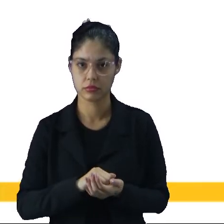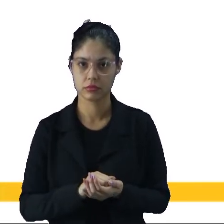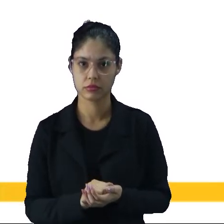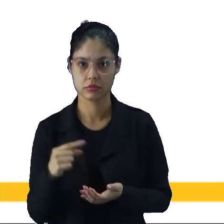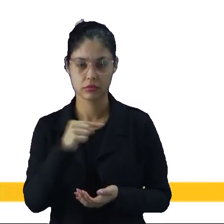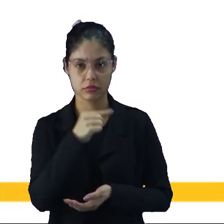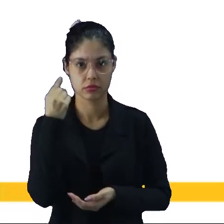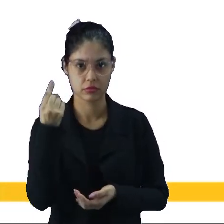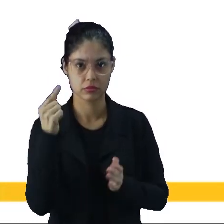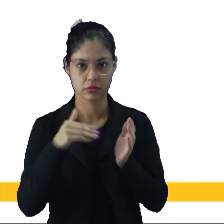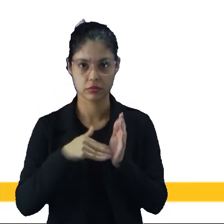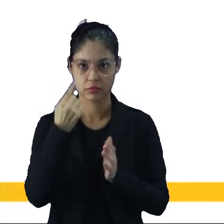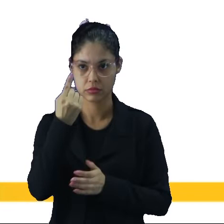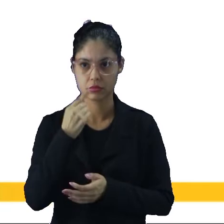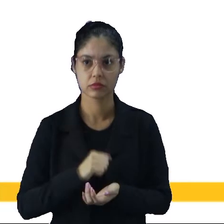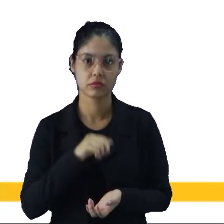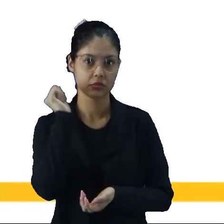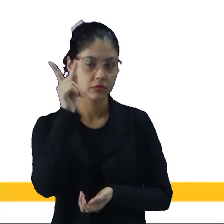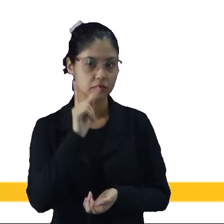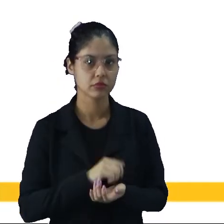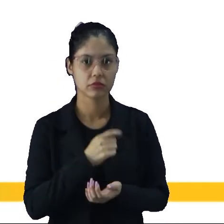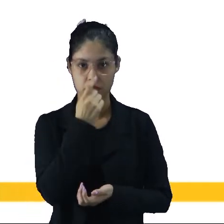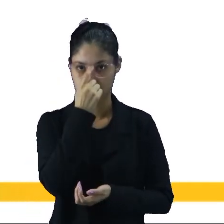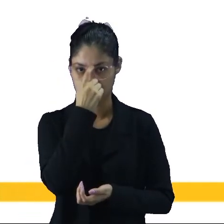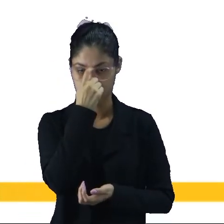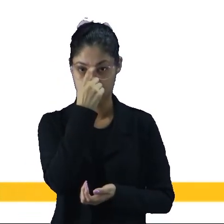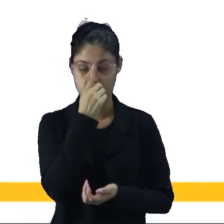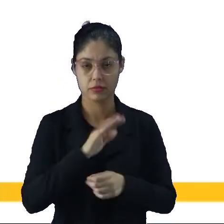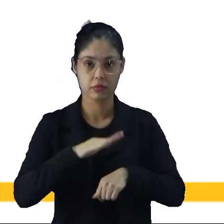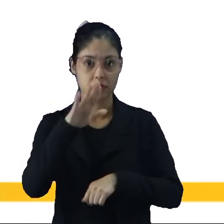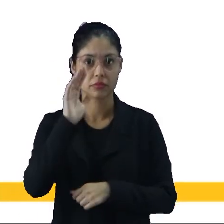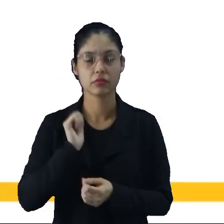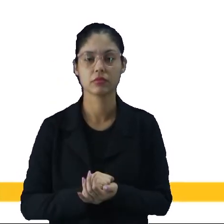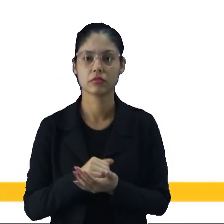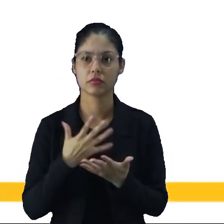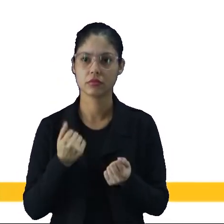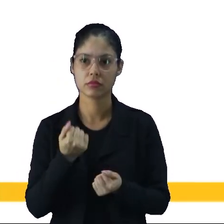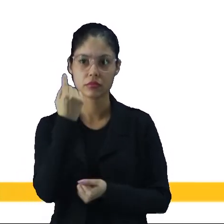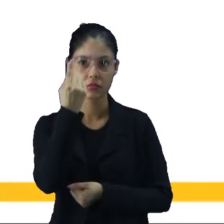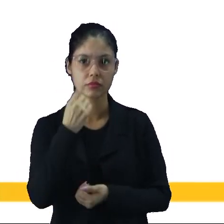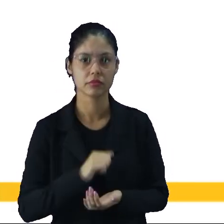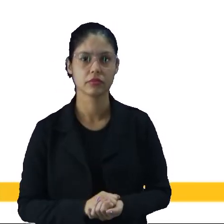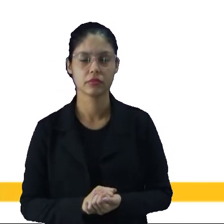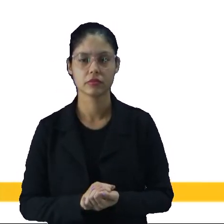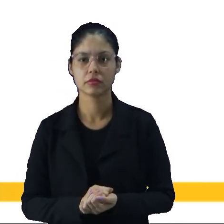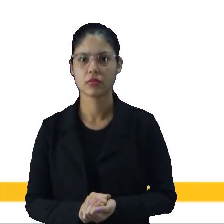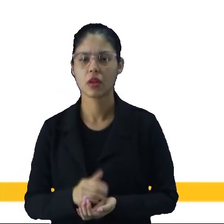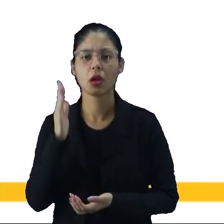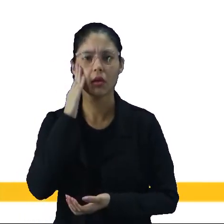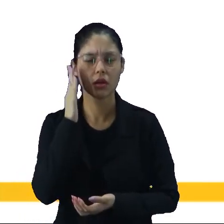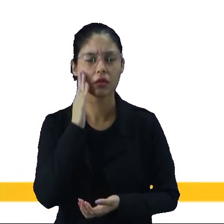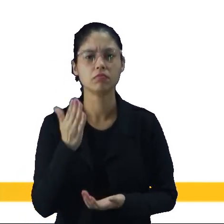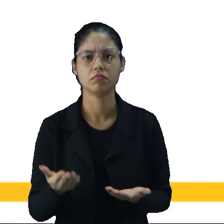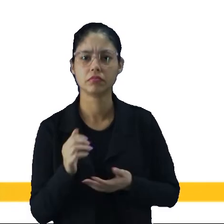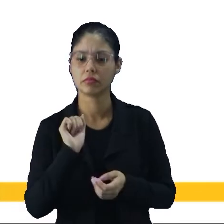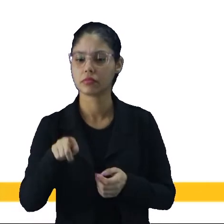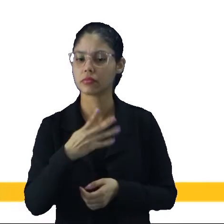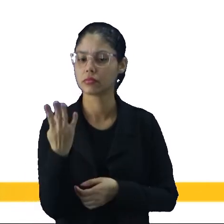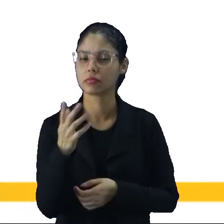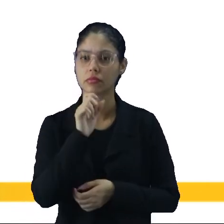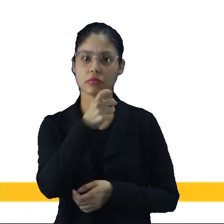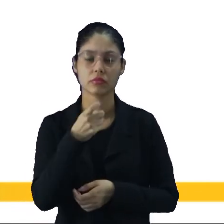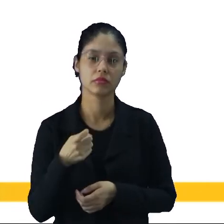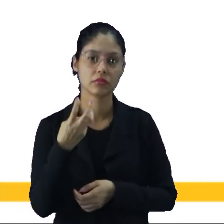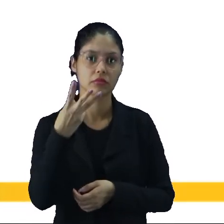varia de menos 1 a 1. Ok? Então, o máximo valor que ela assume é 1. Então, bora entender. Aqui está pedindo, quando x